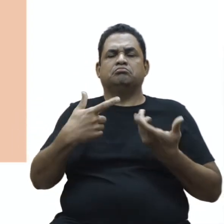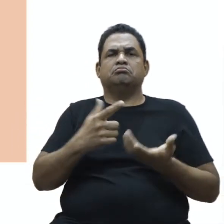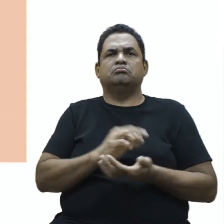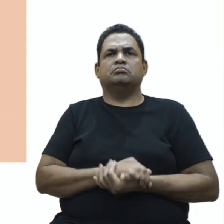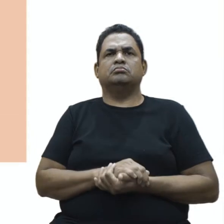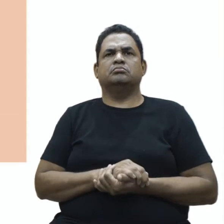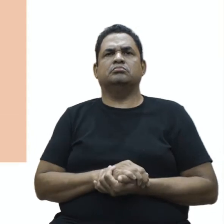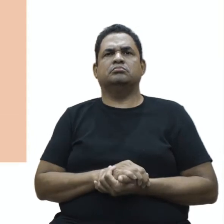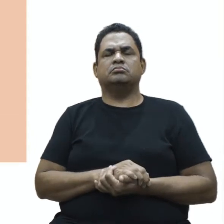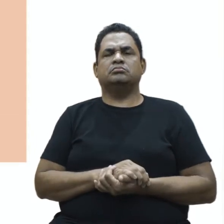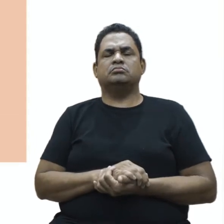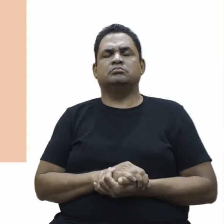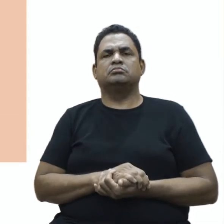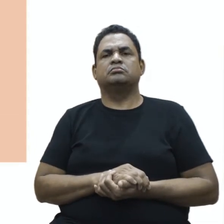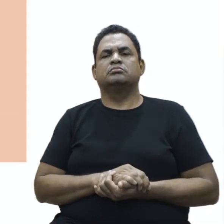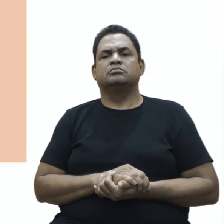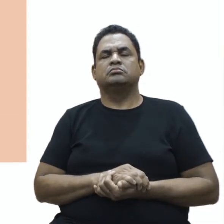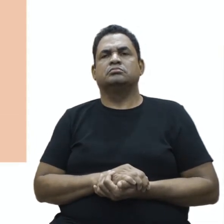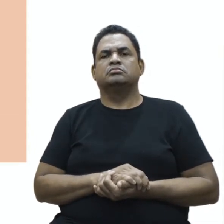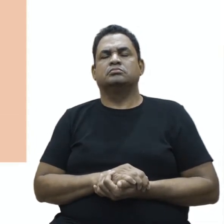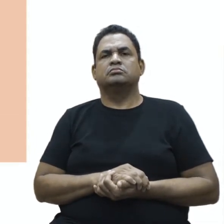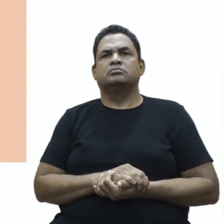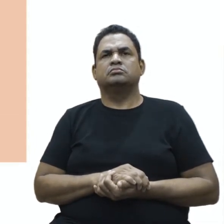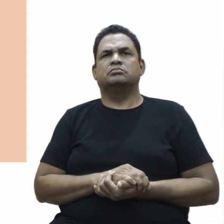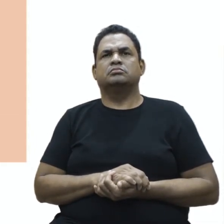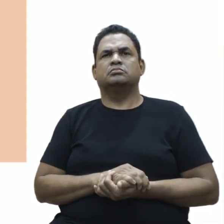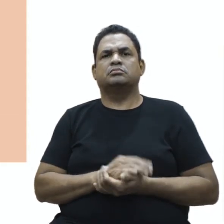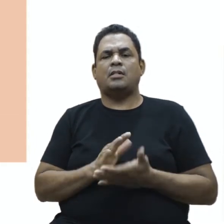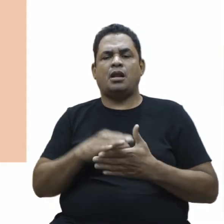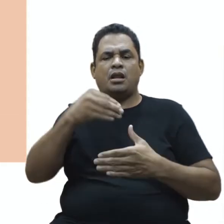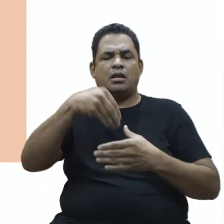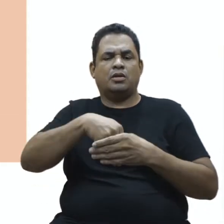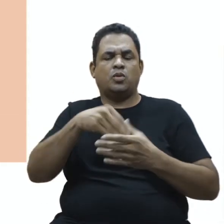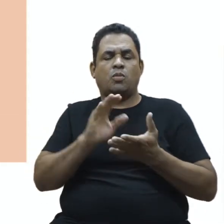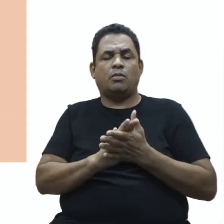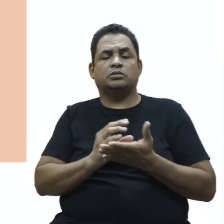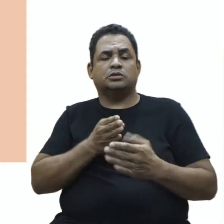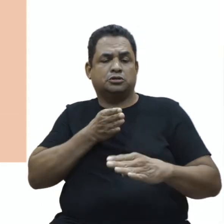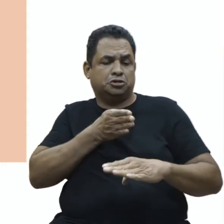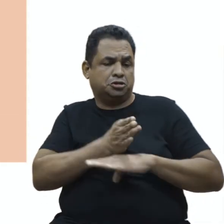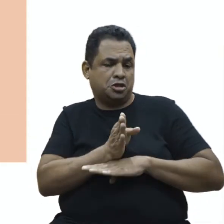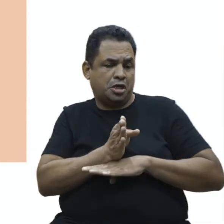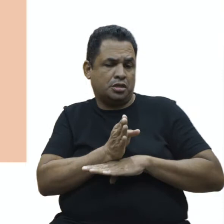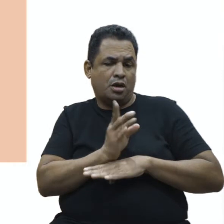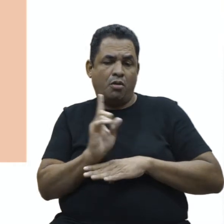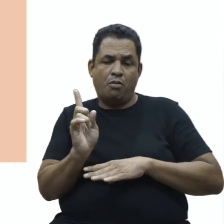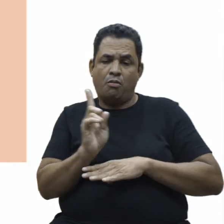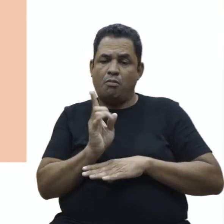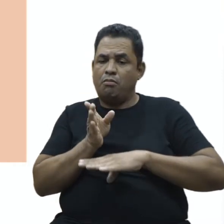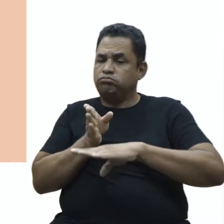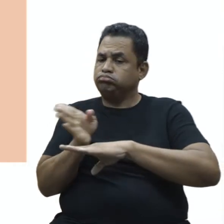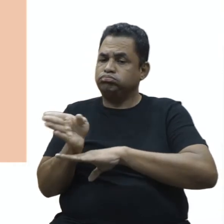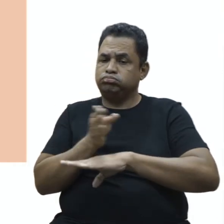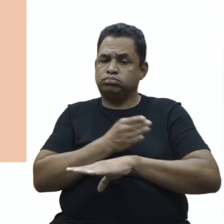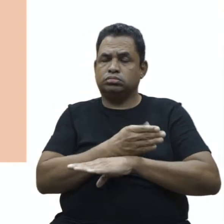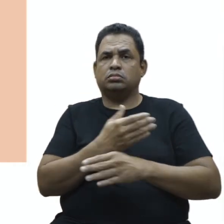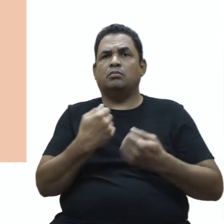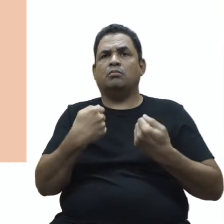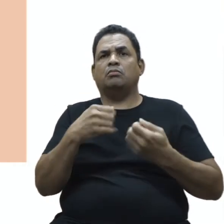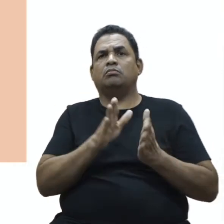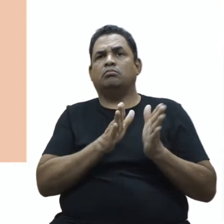ok? Então, nós temos eleições presidenciais direta ou indireta, né? Por